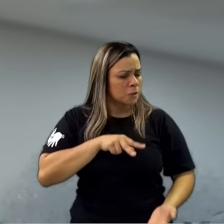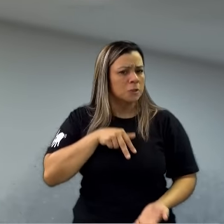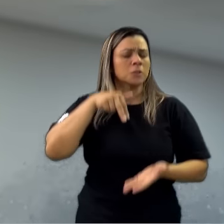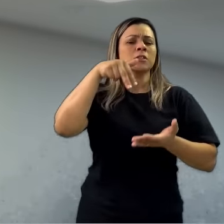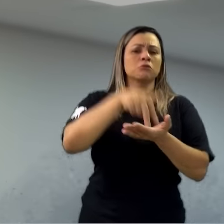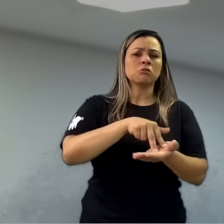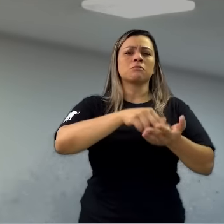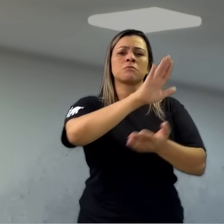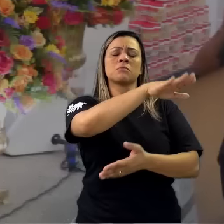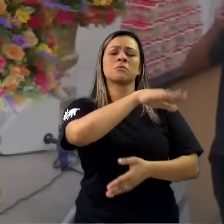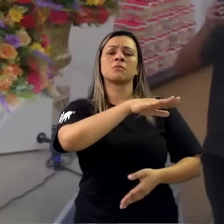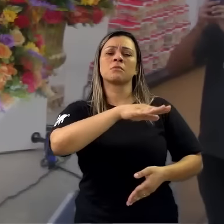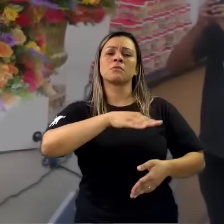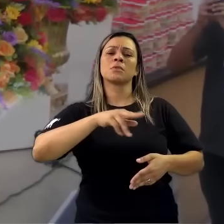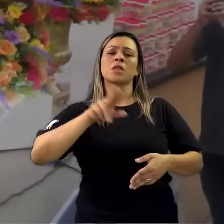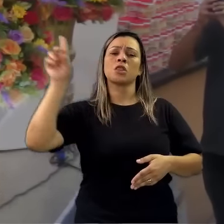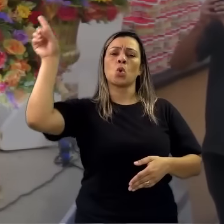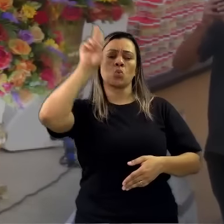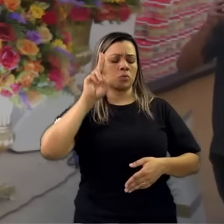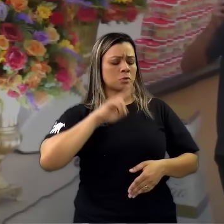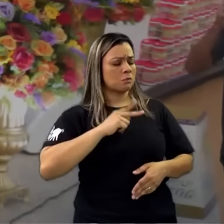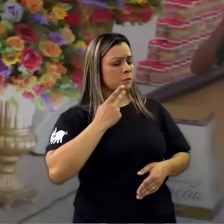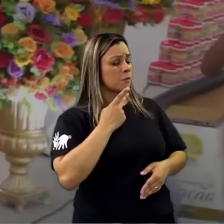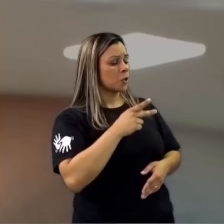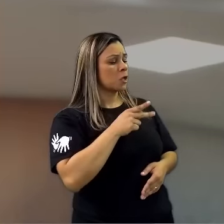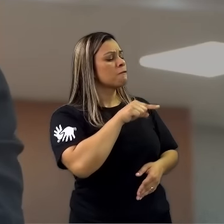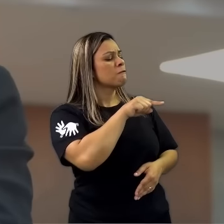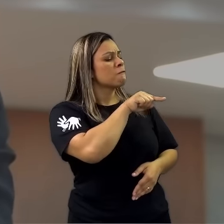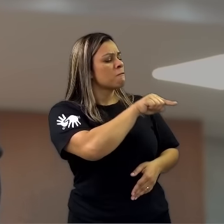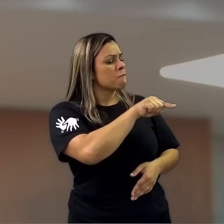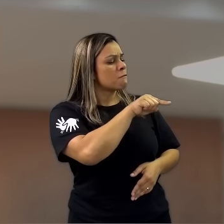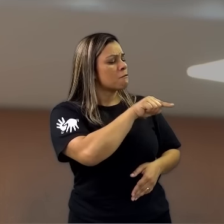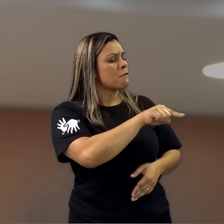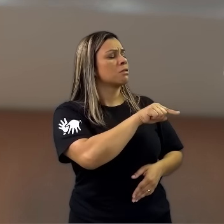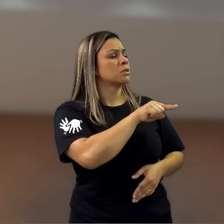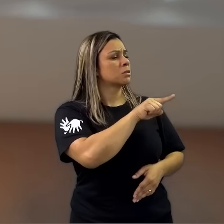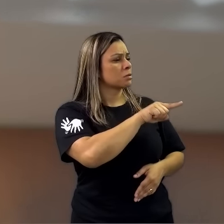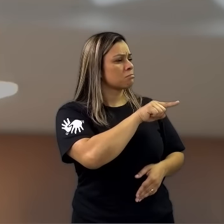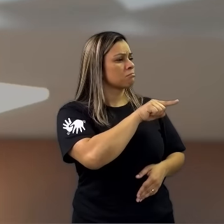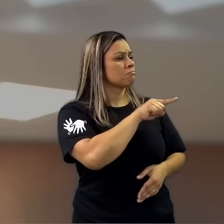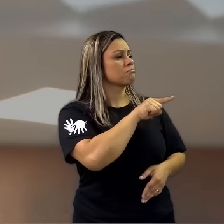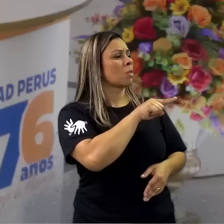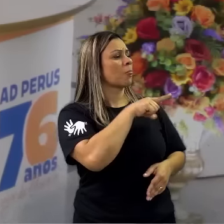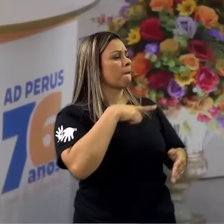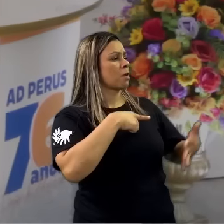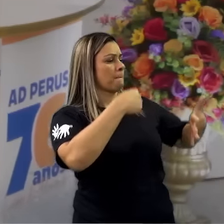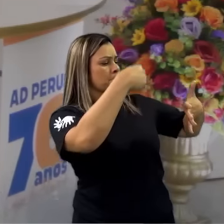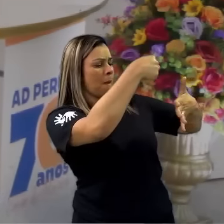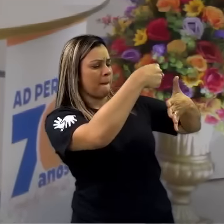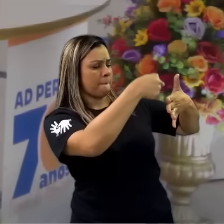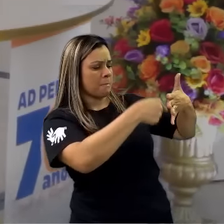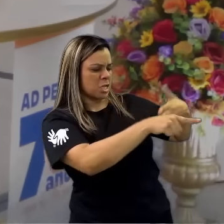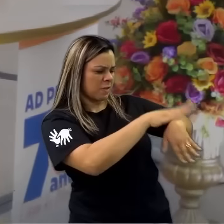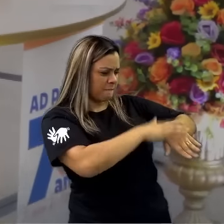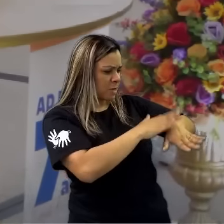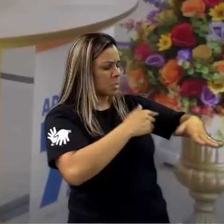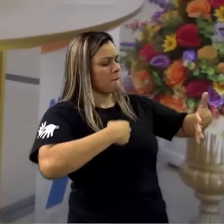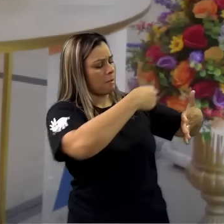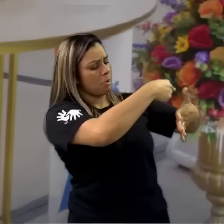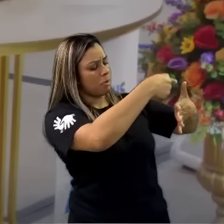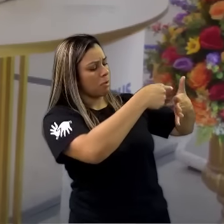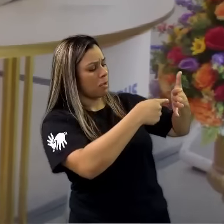a boca daquela mulher disse homem eu te digo que tu tem um memorial diante de mim tudo que você fez está registrada Diante